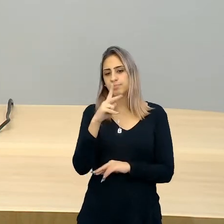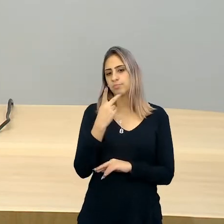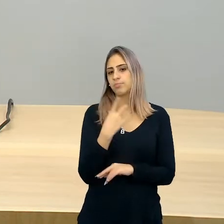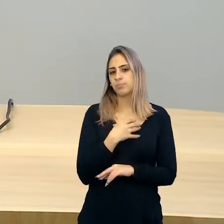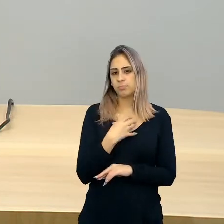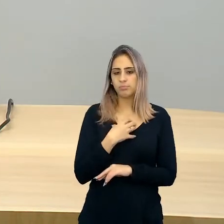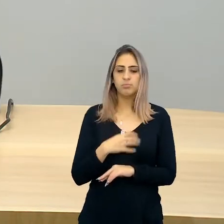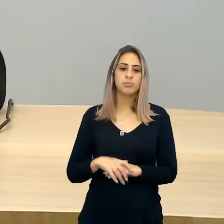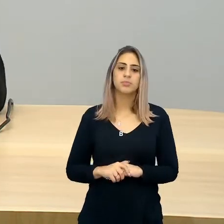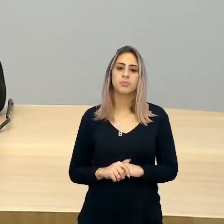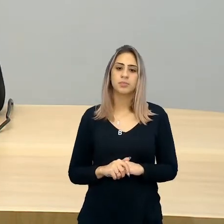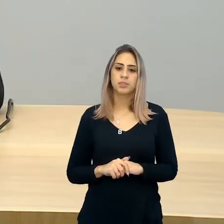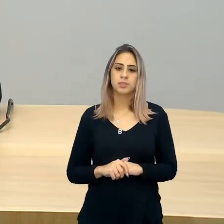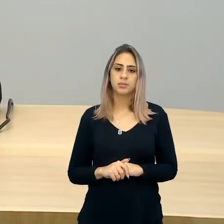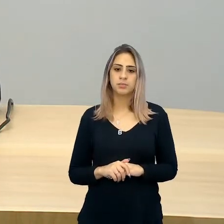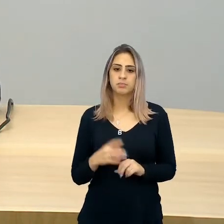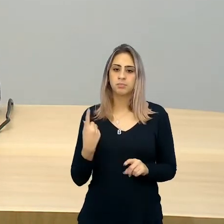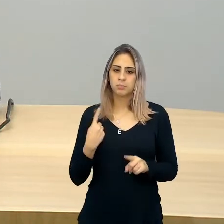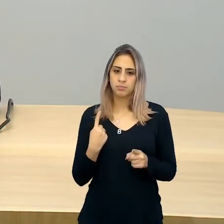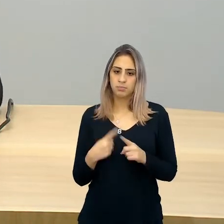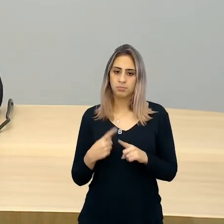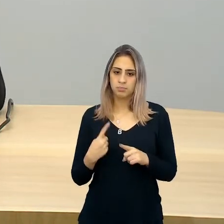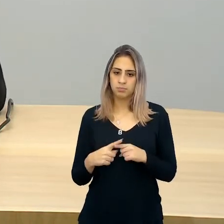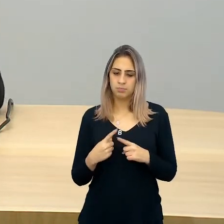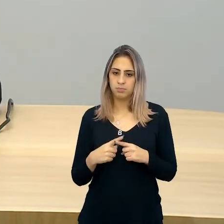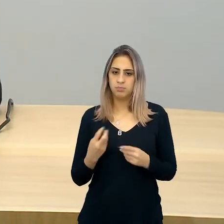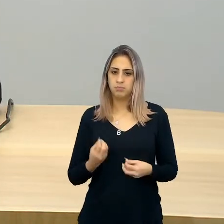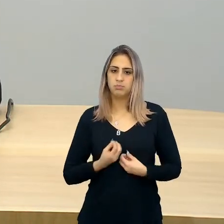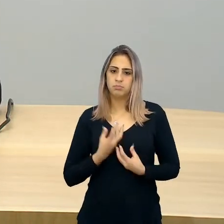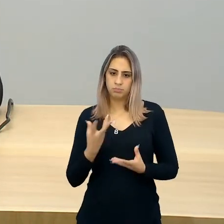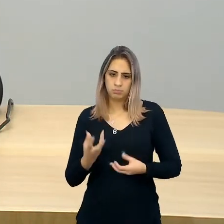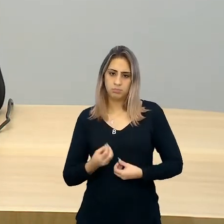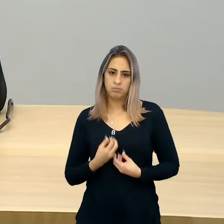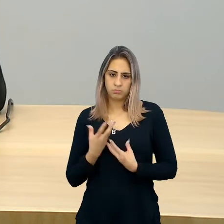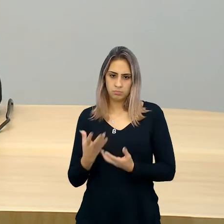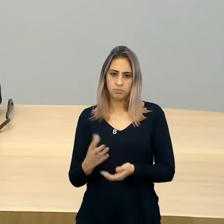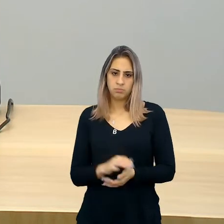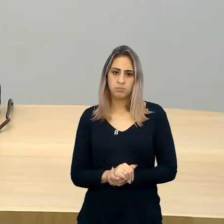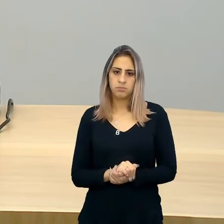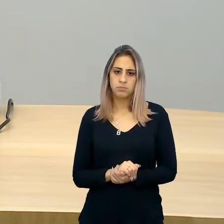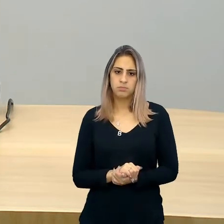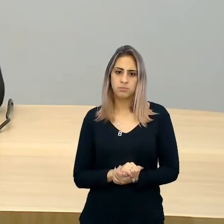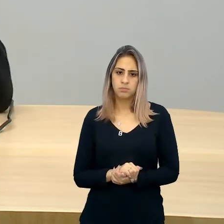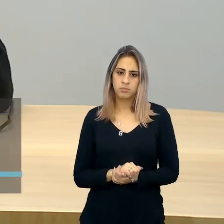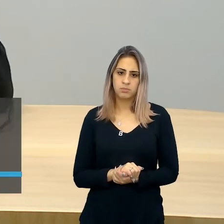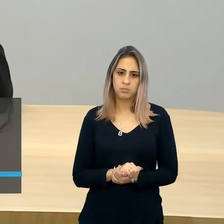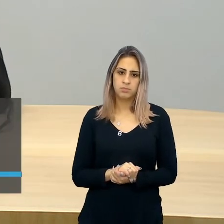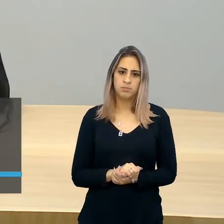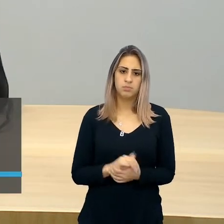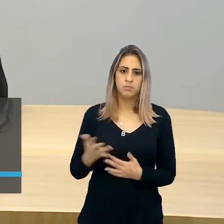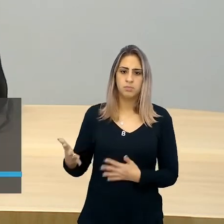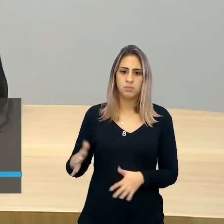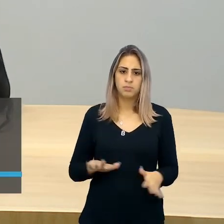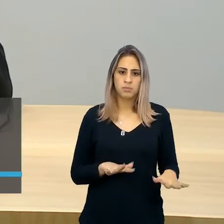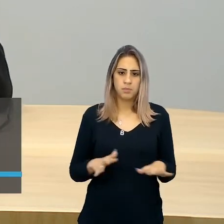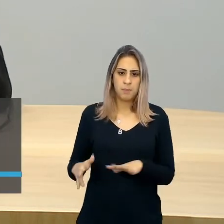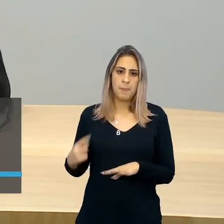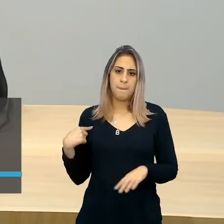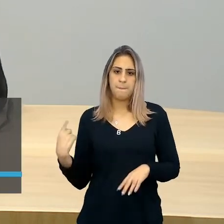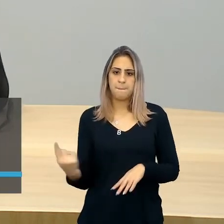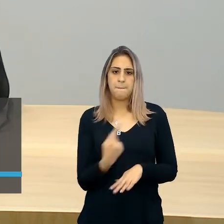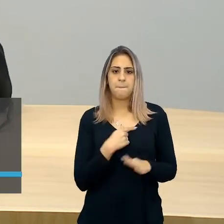forma para a gente. Porque os dados, as informações, as movimentações que